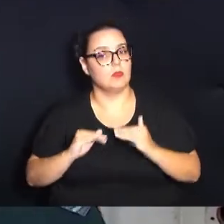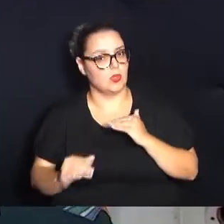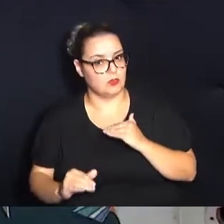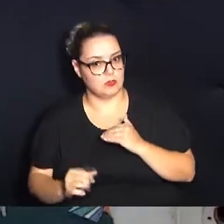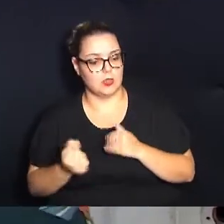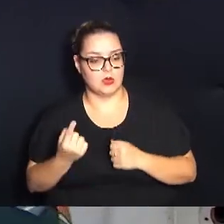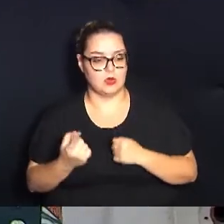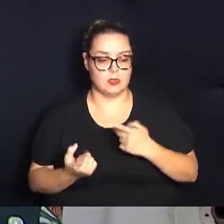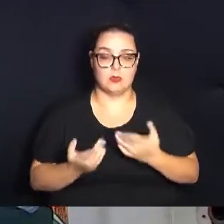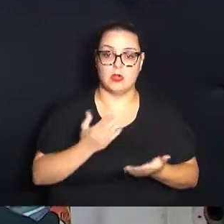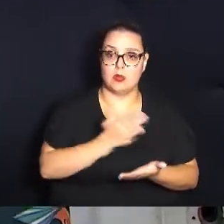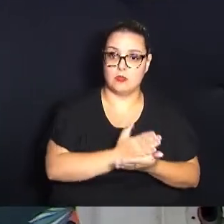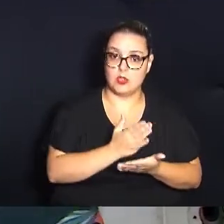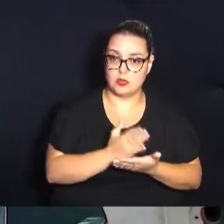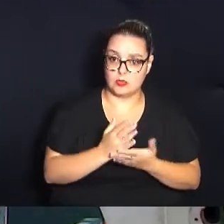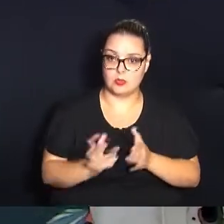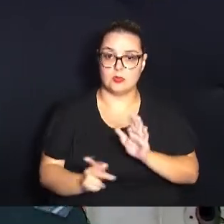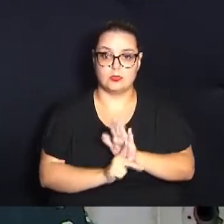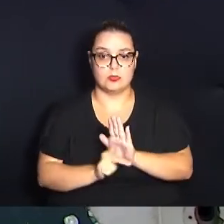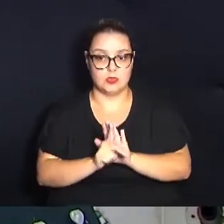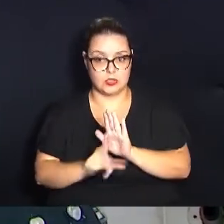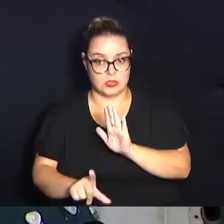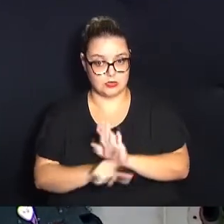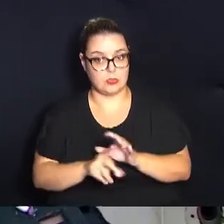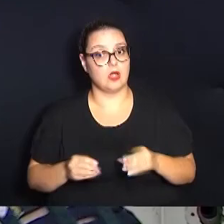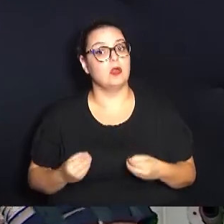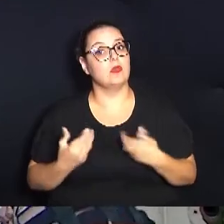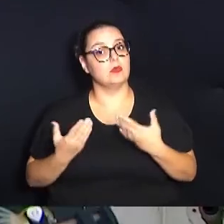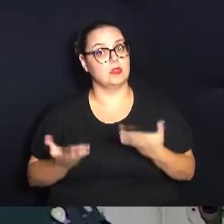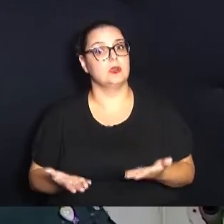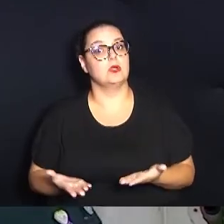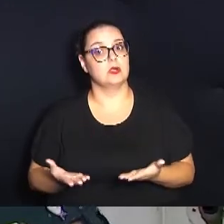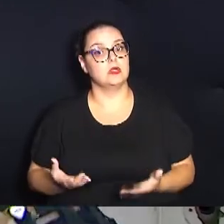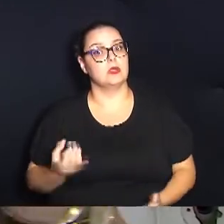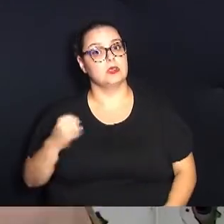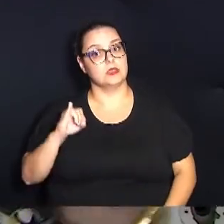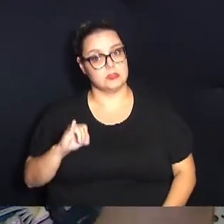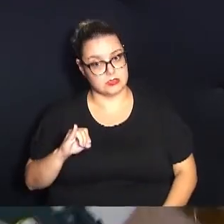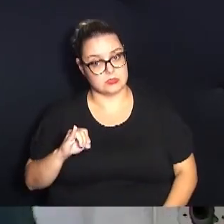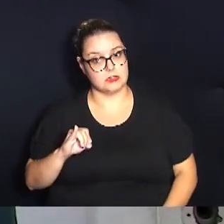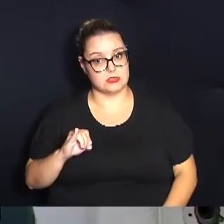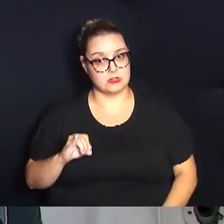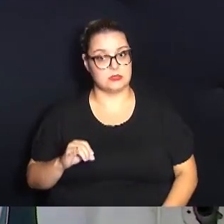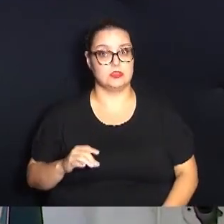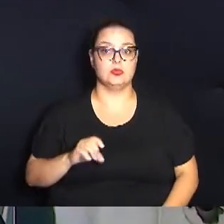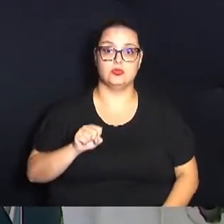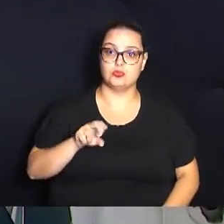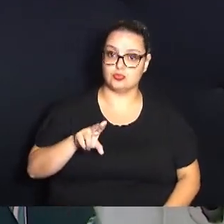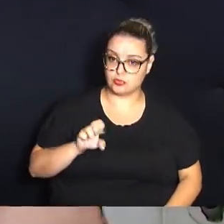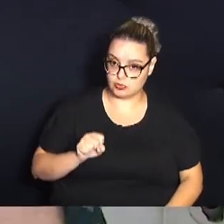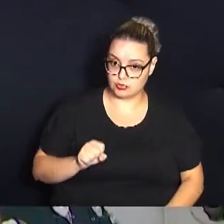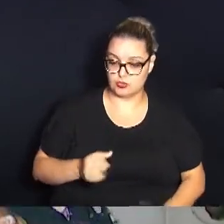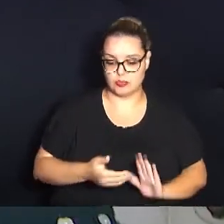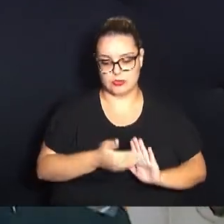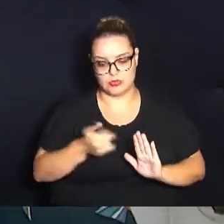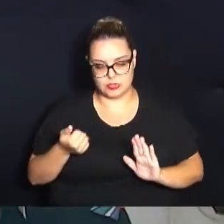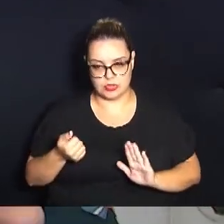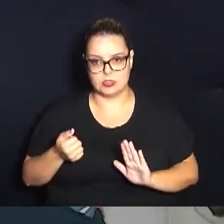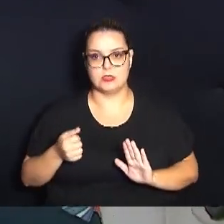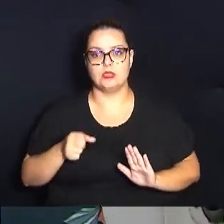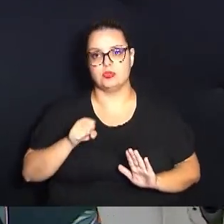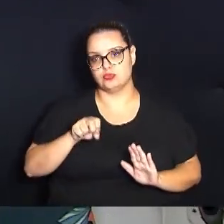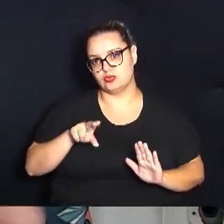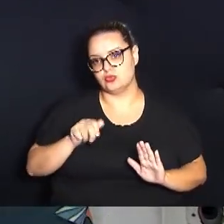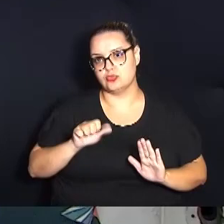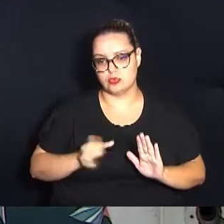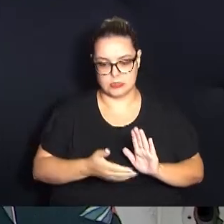algumas etapas aí do projeto de lei que foi colocado se esses feri o princípio do SUS e nós fizemos algum alguns